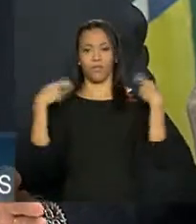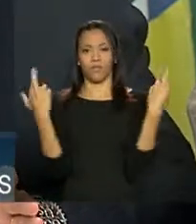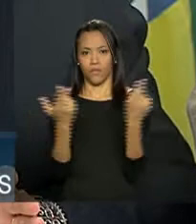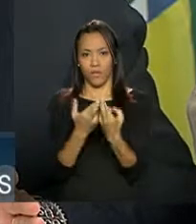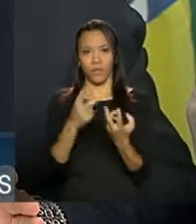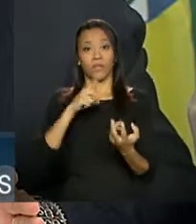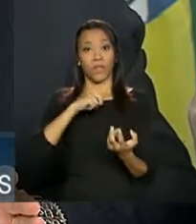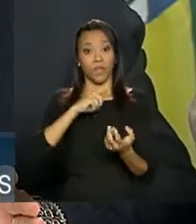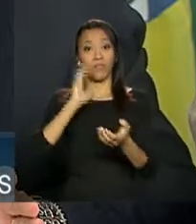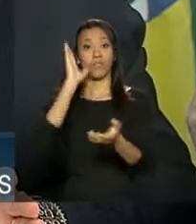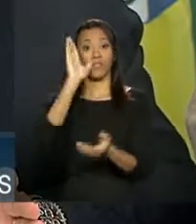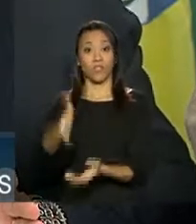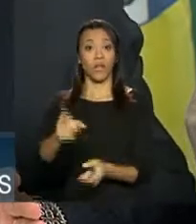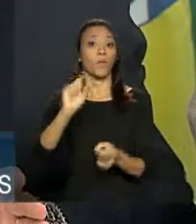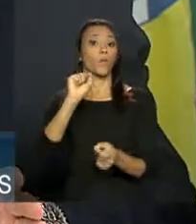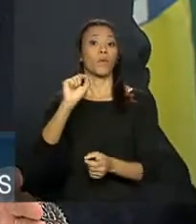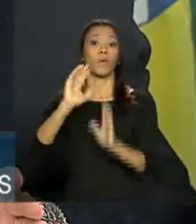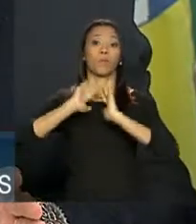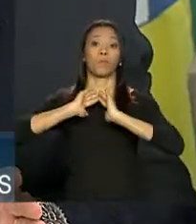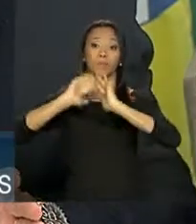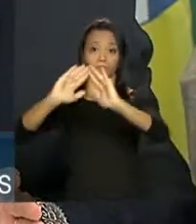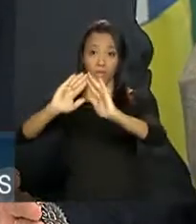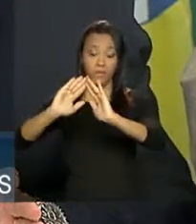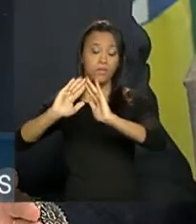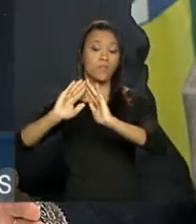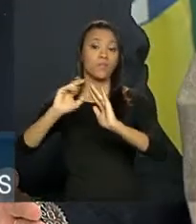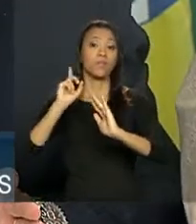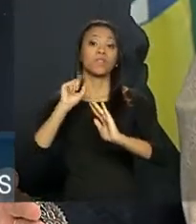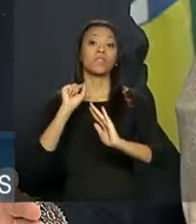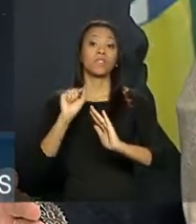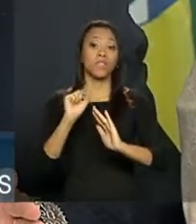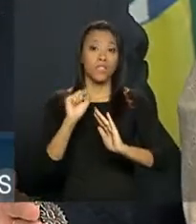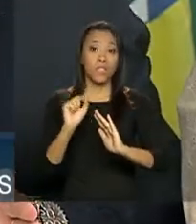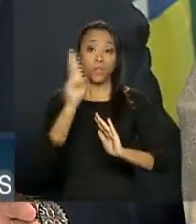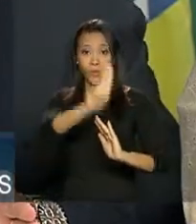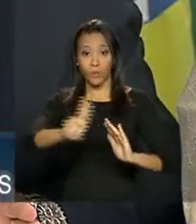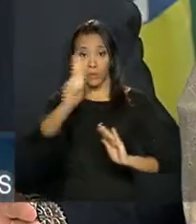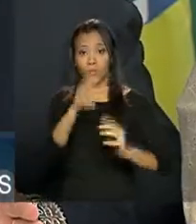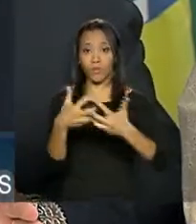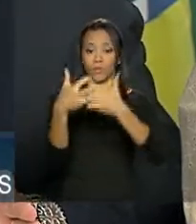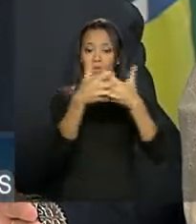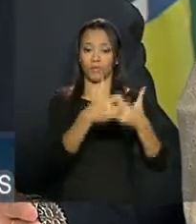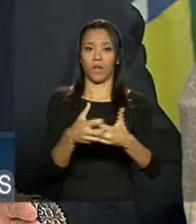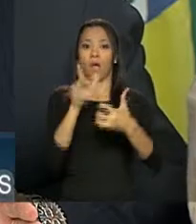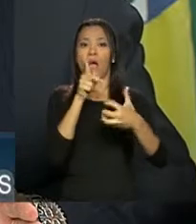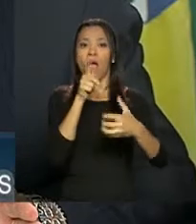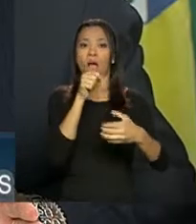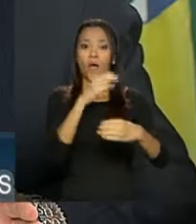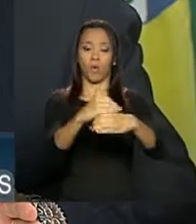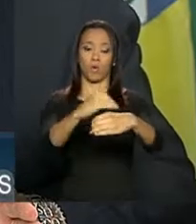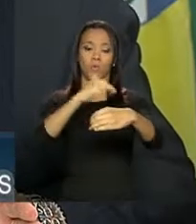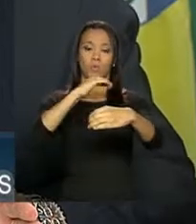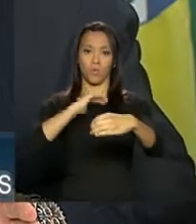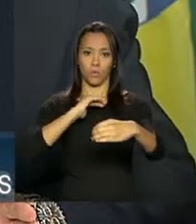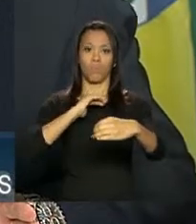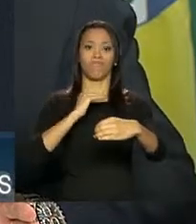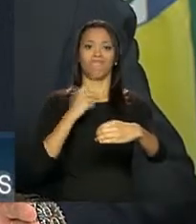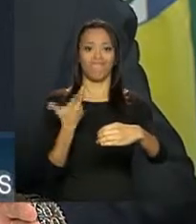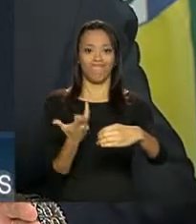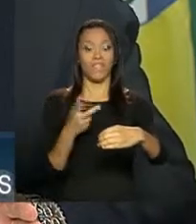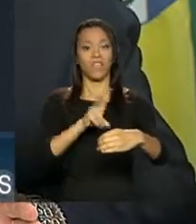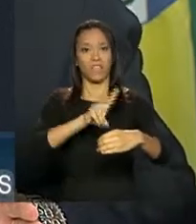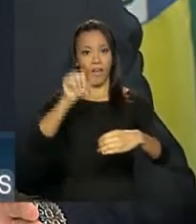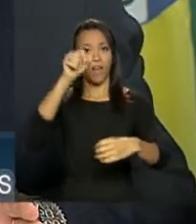uma solicitação de ampliação da operação carro-pipa que vai estar dentro do